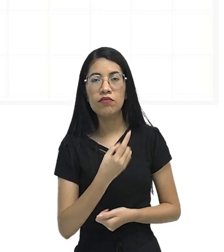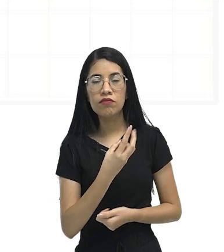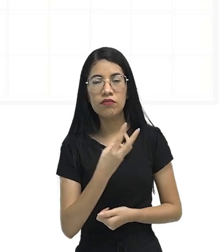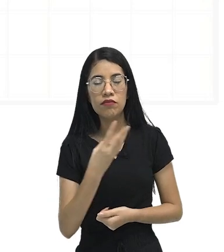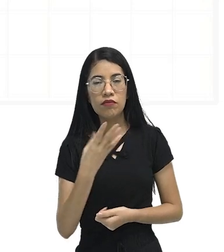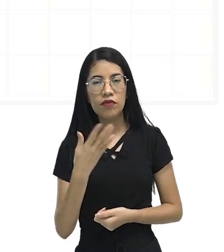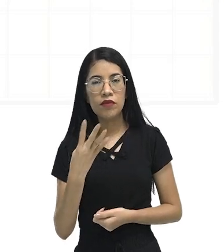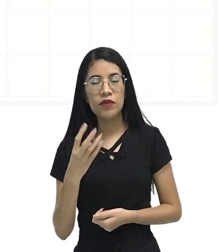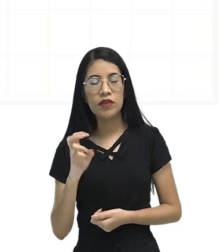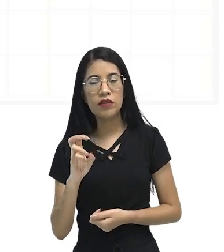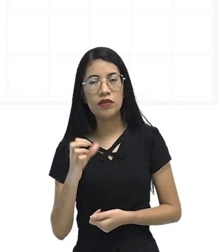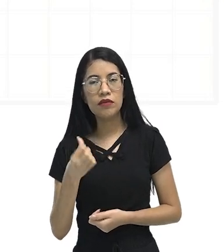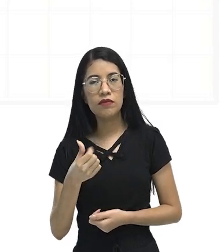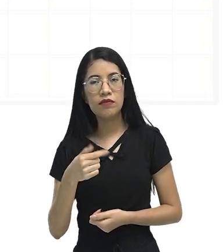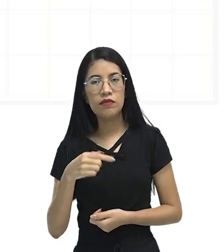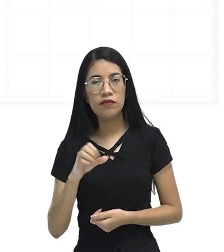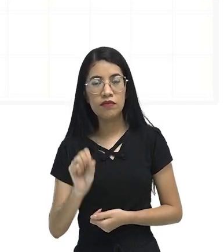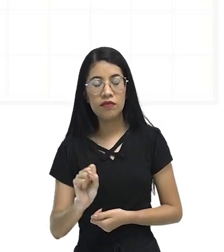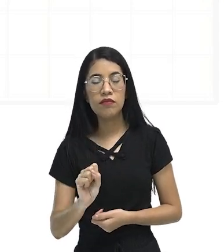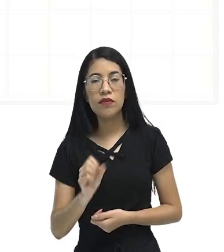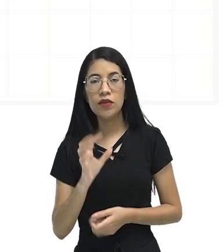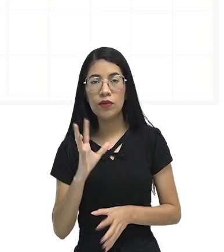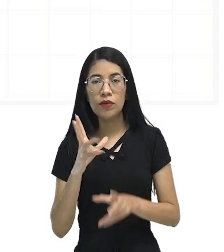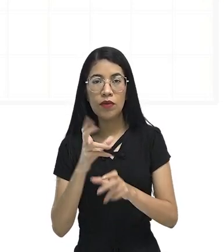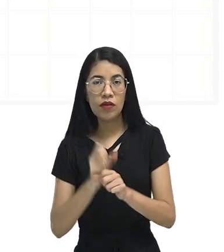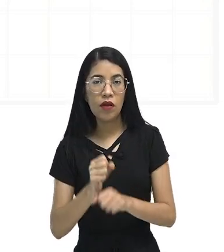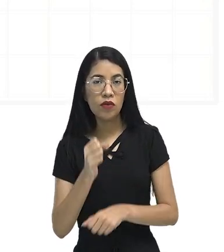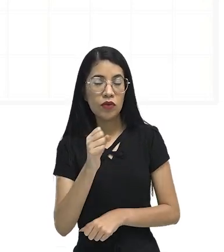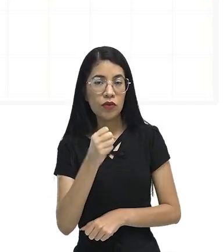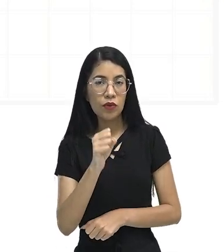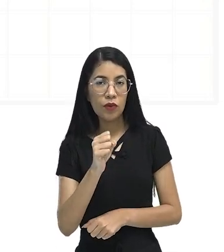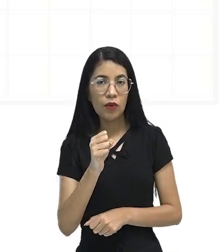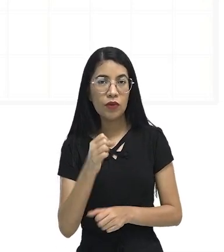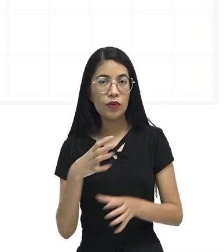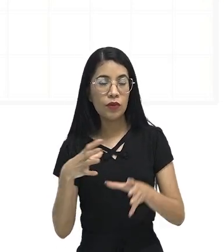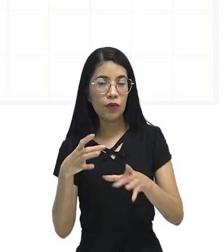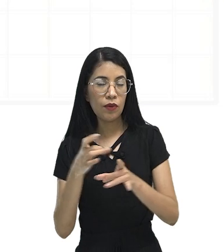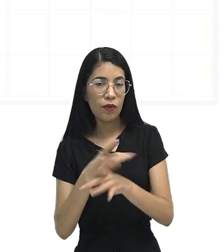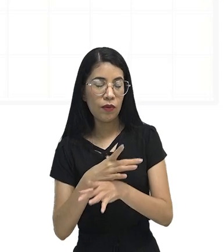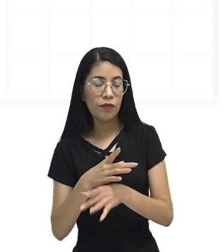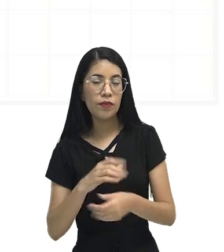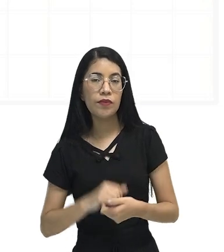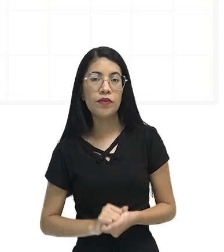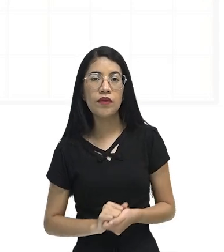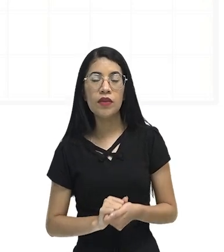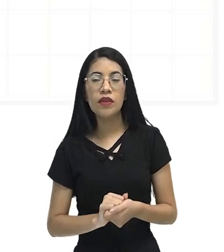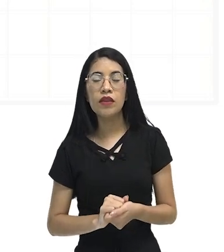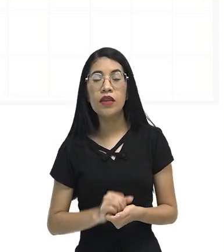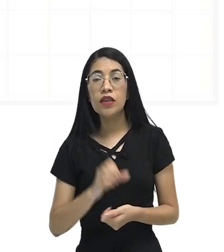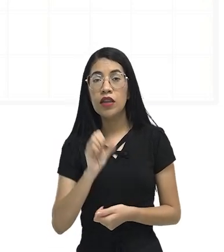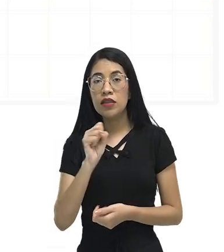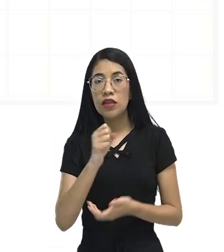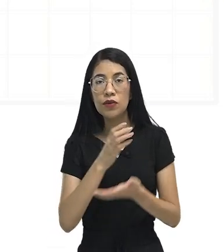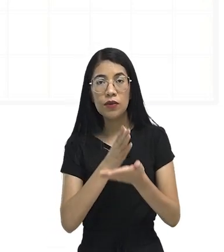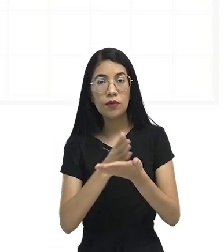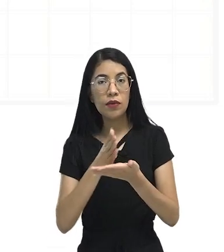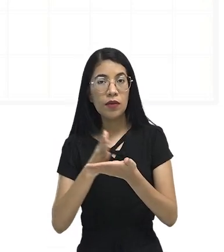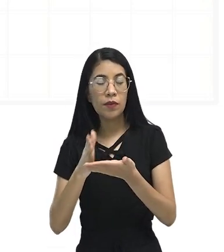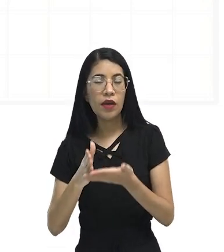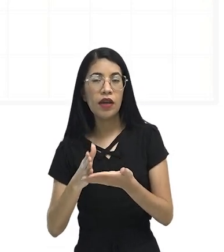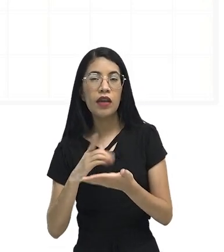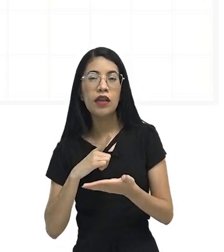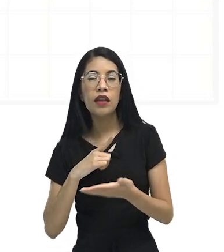5, 6, 7, 8. Então eu tenho aqui 8 partes dessas 8 partes, quantas